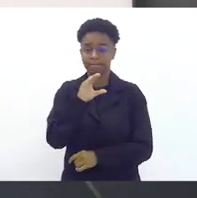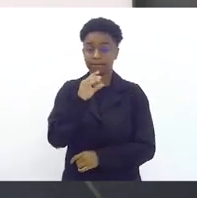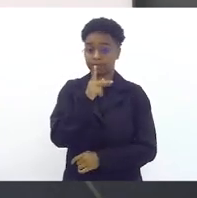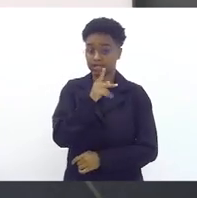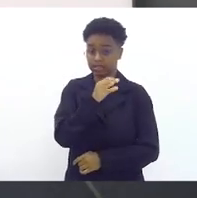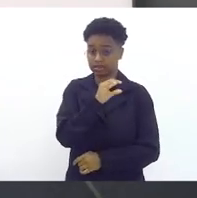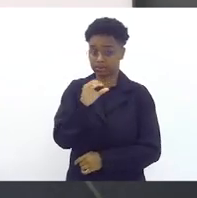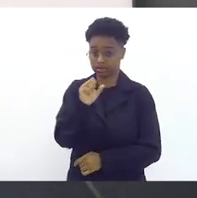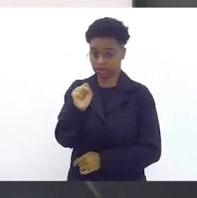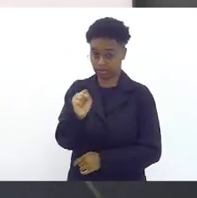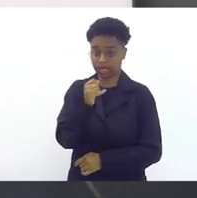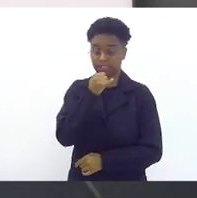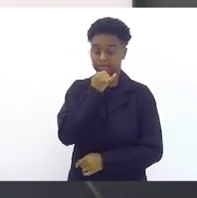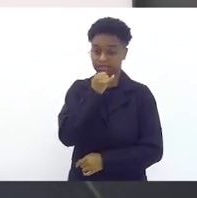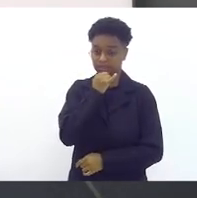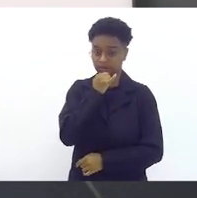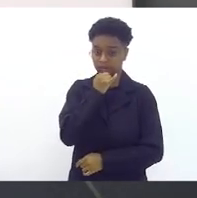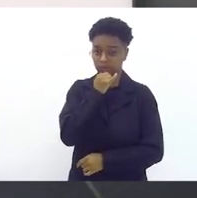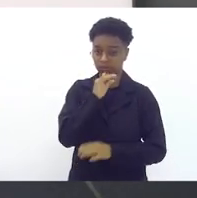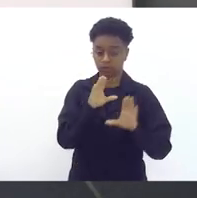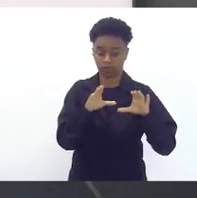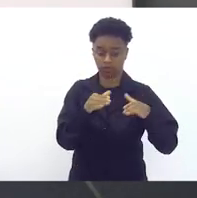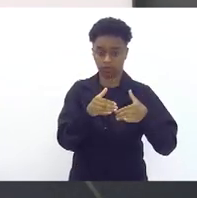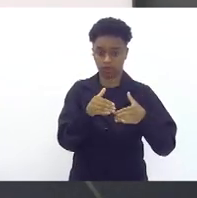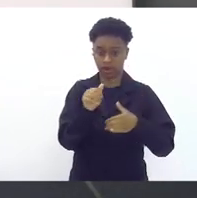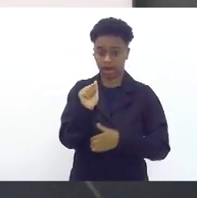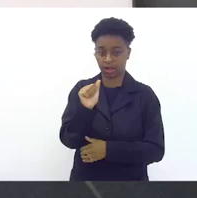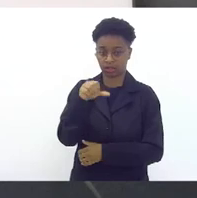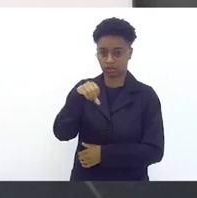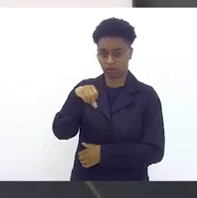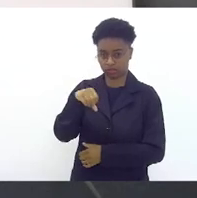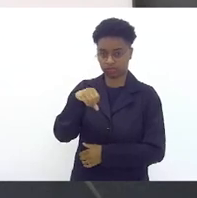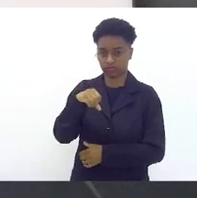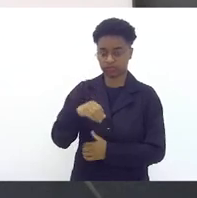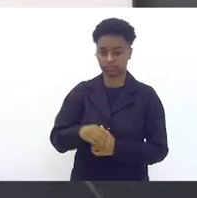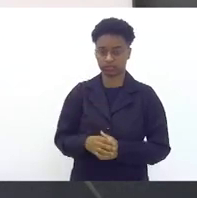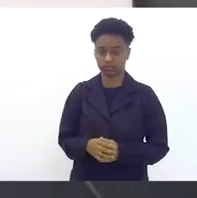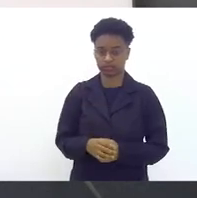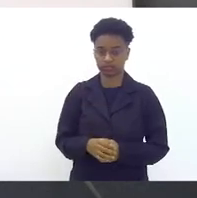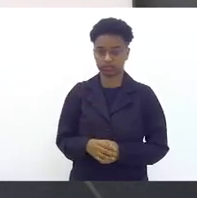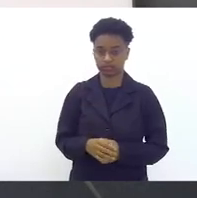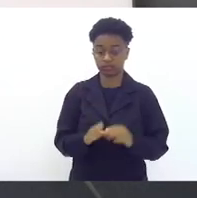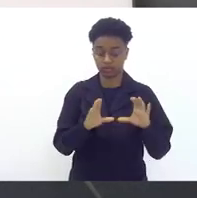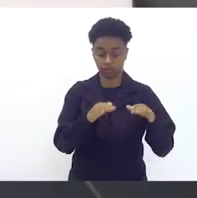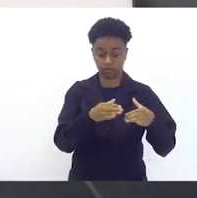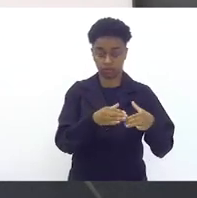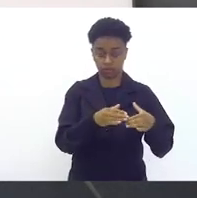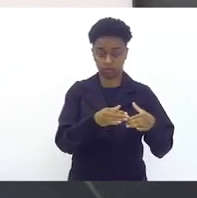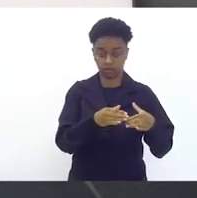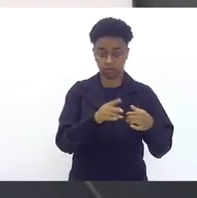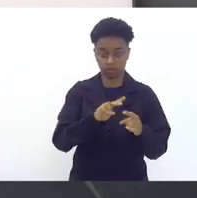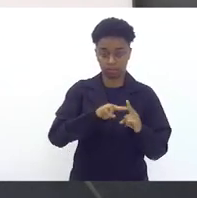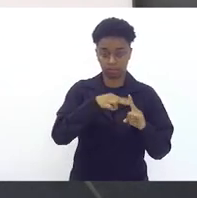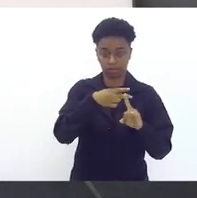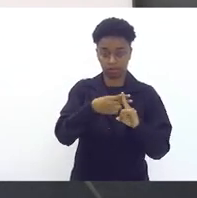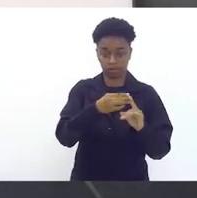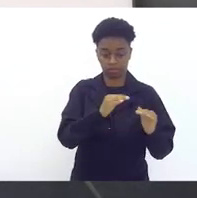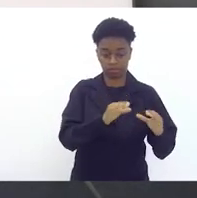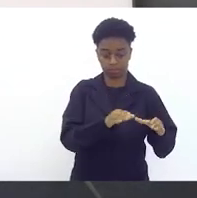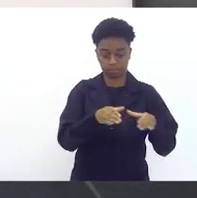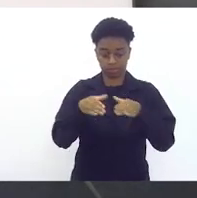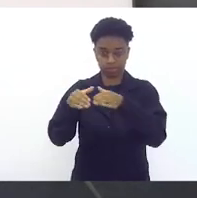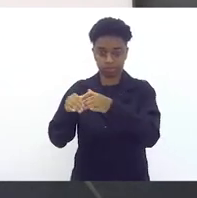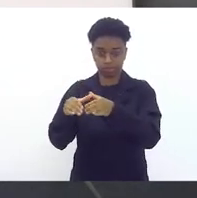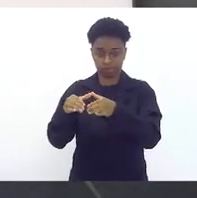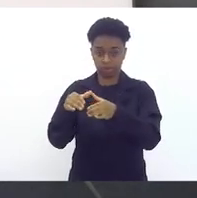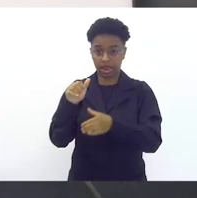por exemplo, na classe padrão A9, para ele passar para a classe padrão A10, que